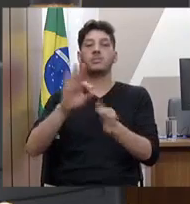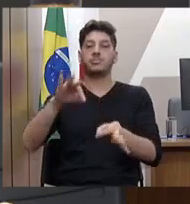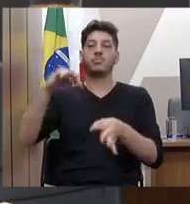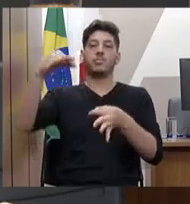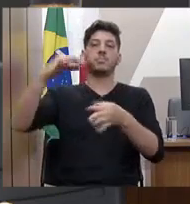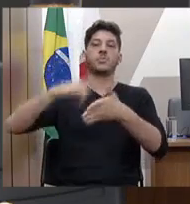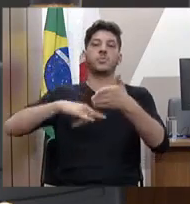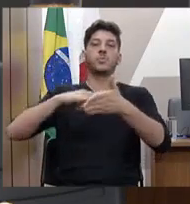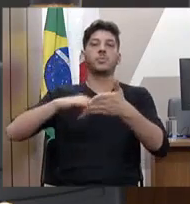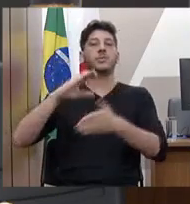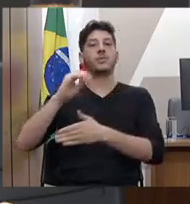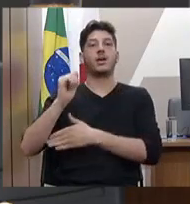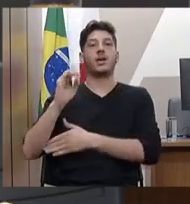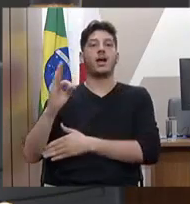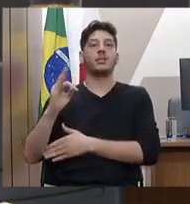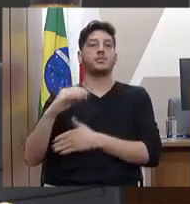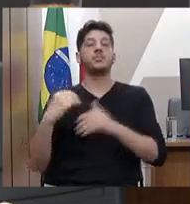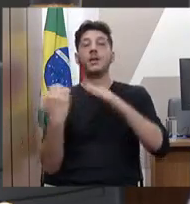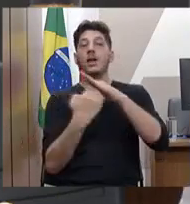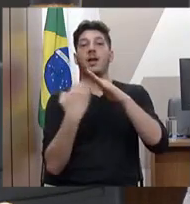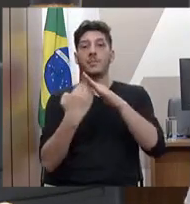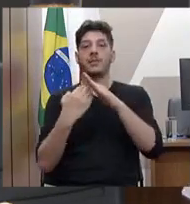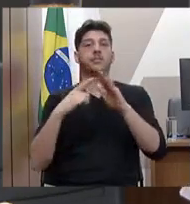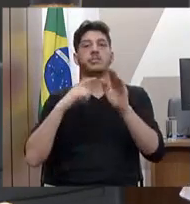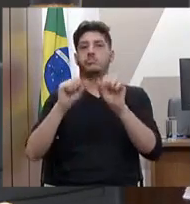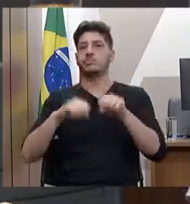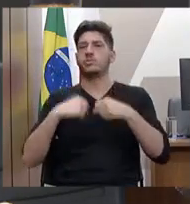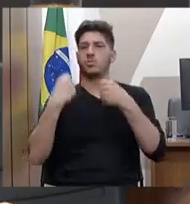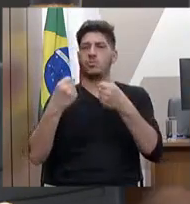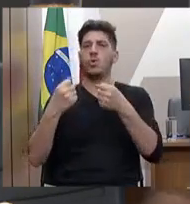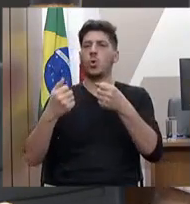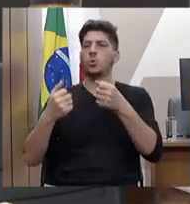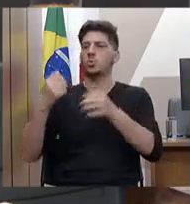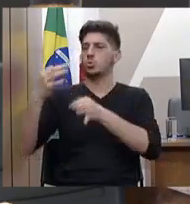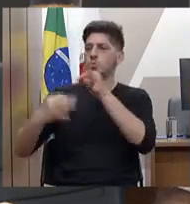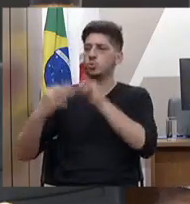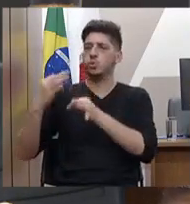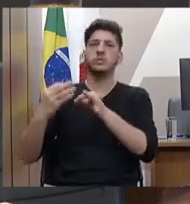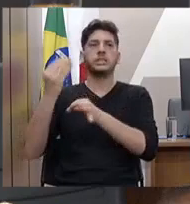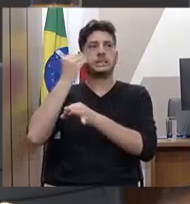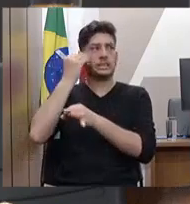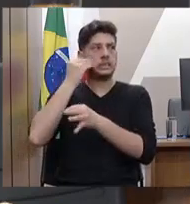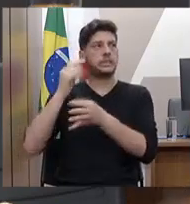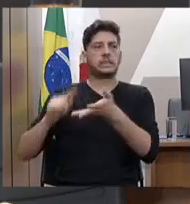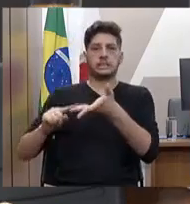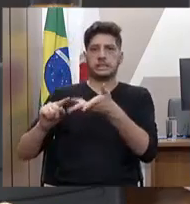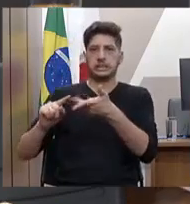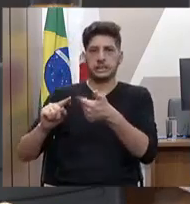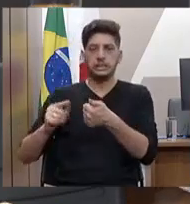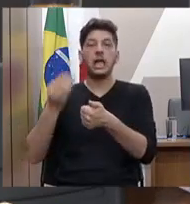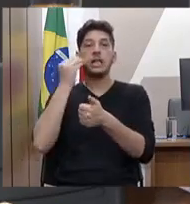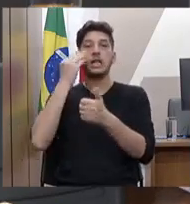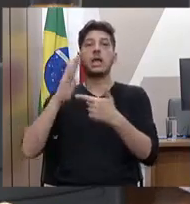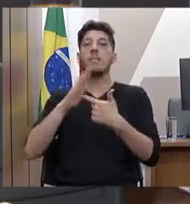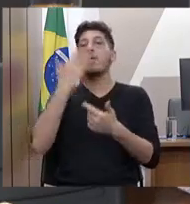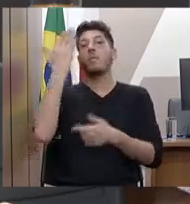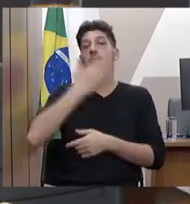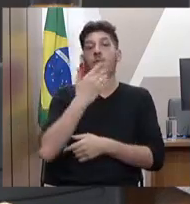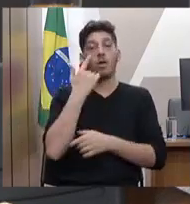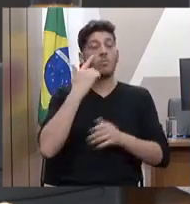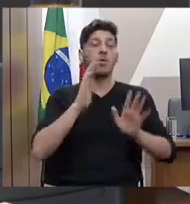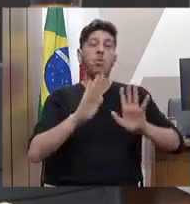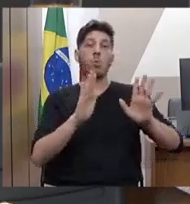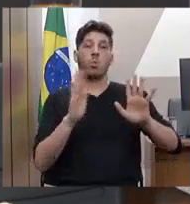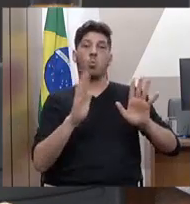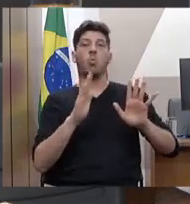ela adotou todo o esforço jurídico no sentido de tentar demonstrar que não mas olha que